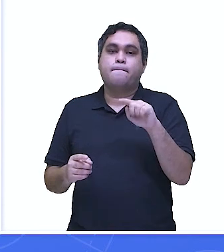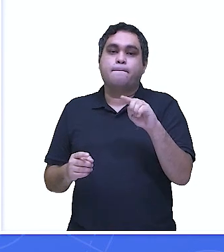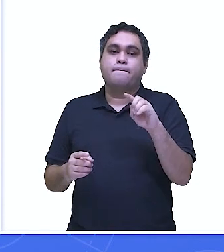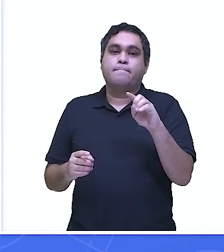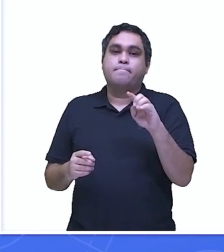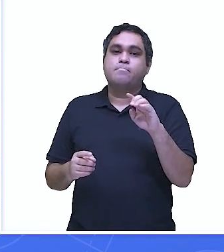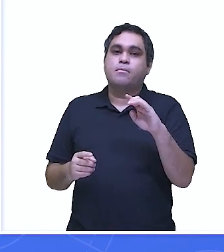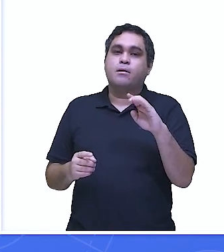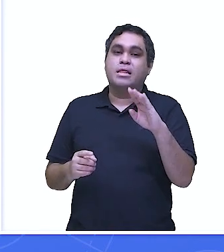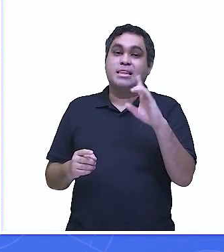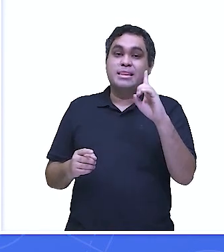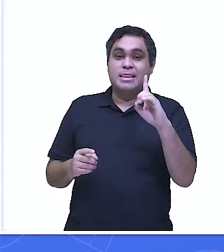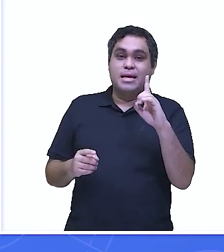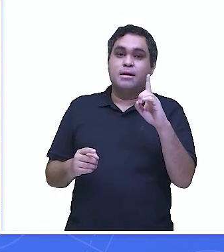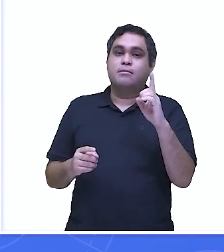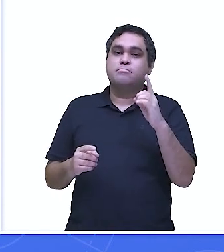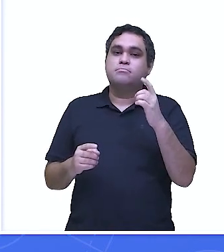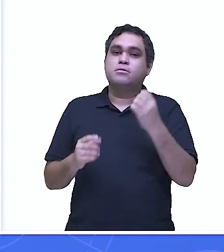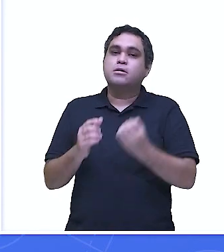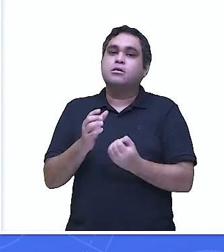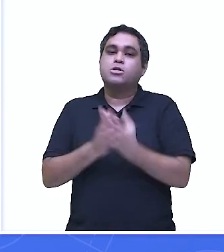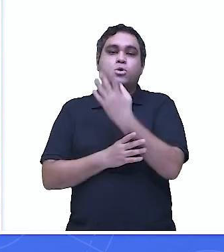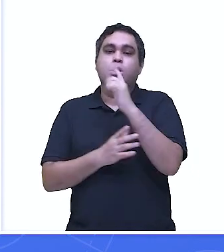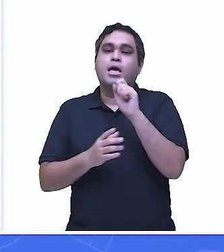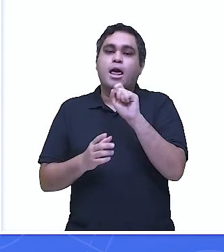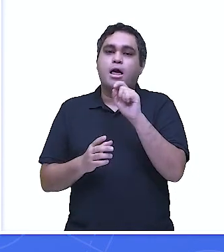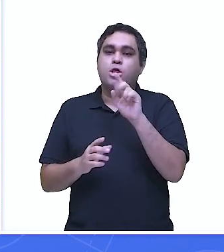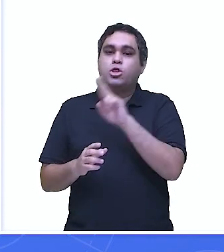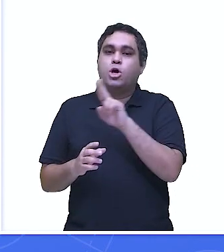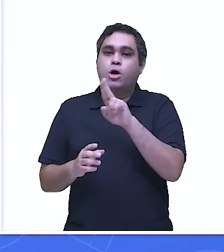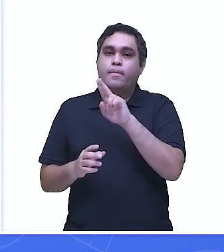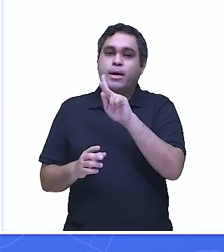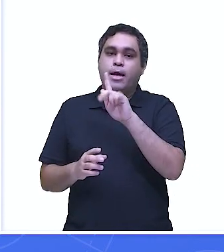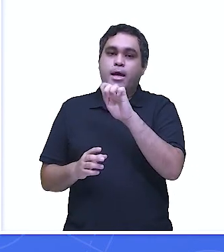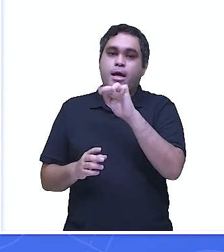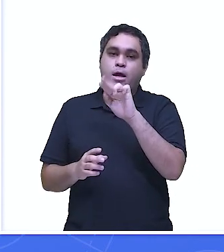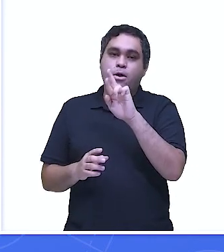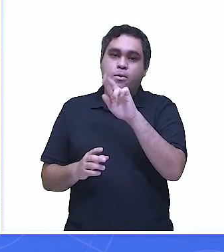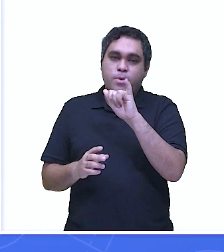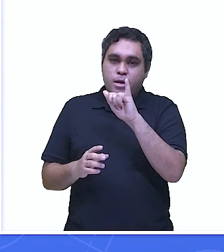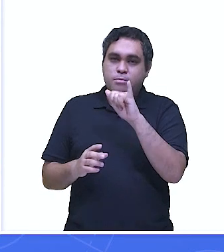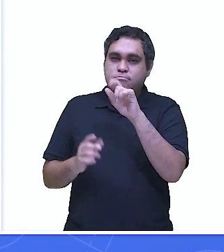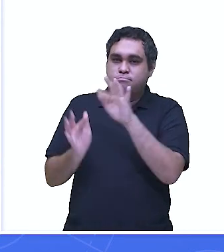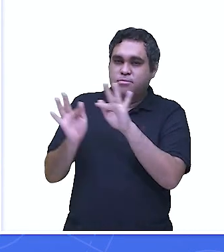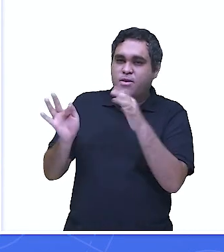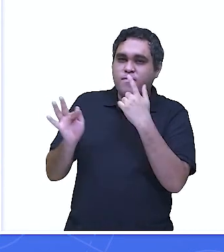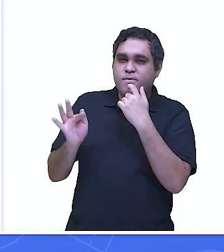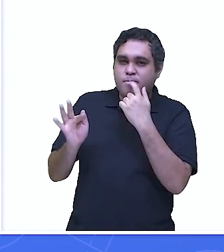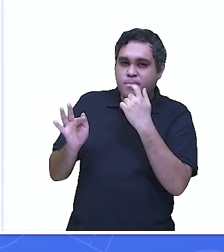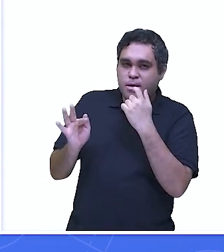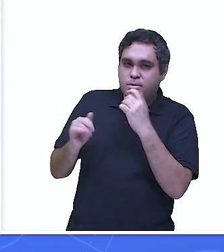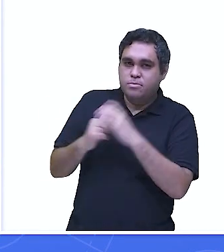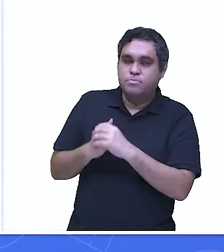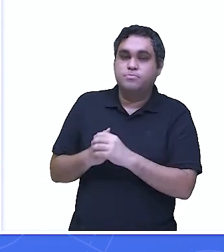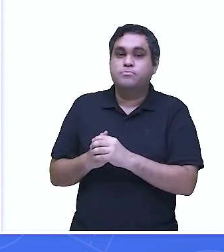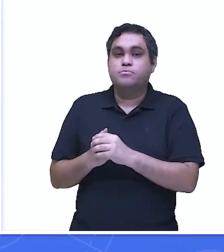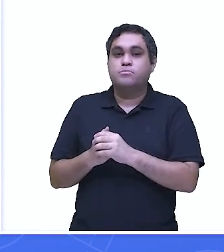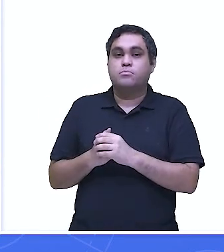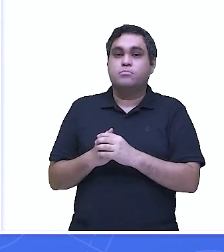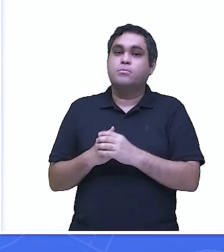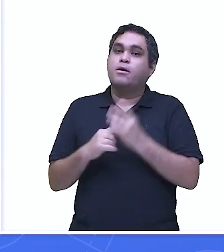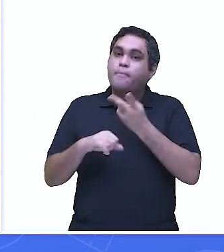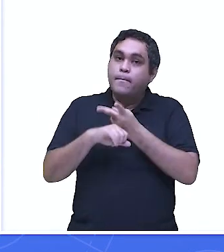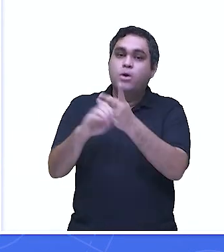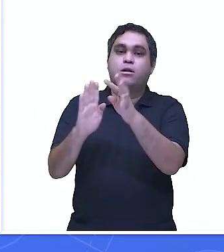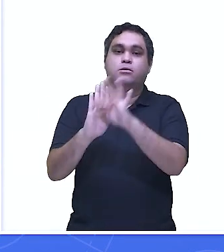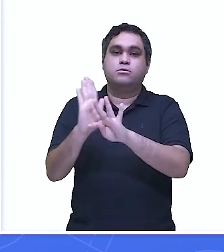lá no texto em busca da alternativa e esse corredor armazena muitos fósseis, tá? Eu